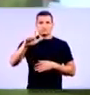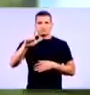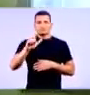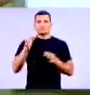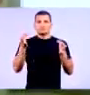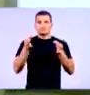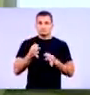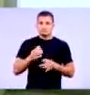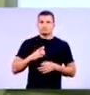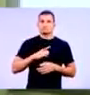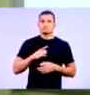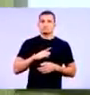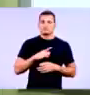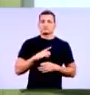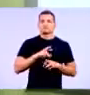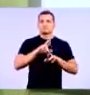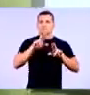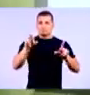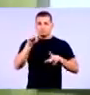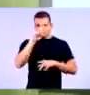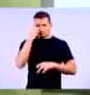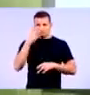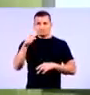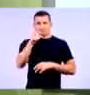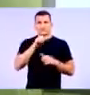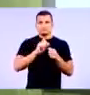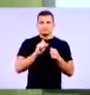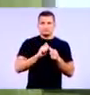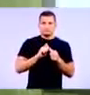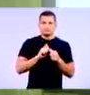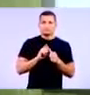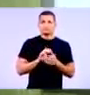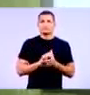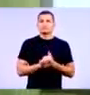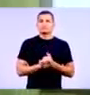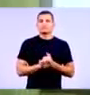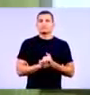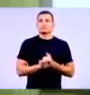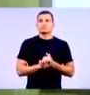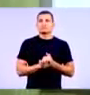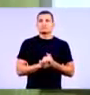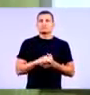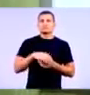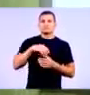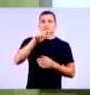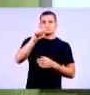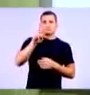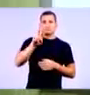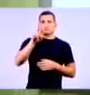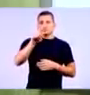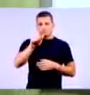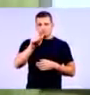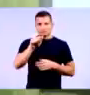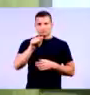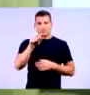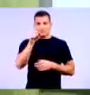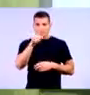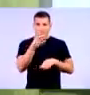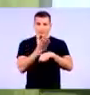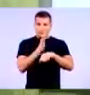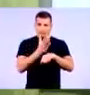tiveram muitas ideias aí para vocês construírem. A sugestão era vocês construírem sobre o AVA. Essa atividade já é